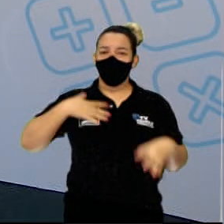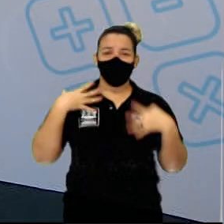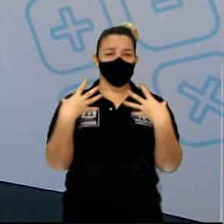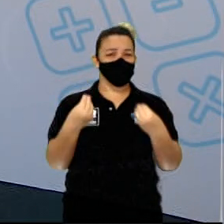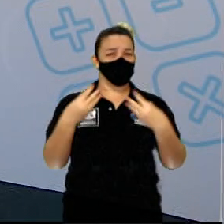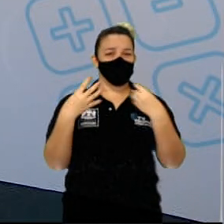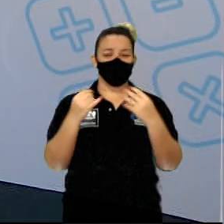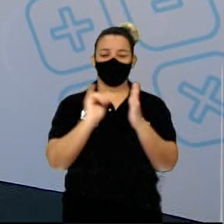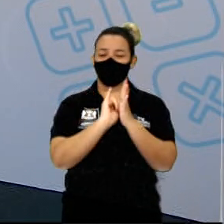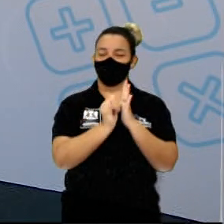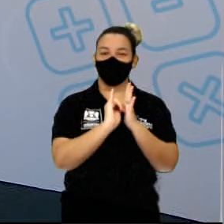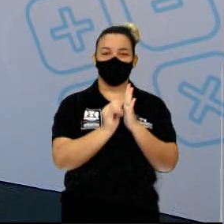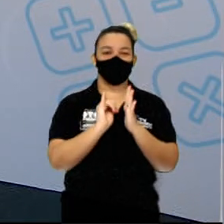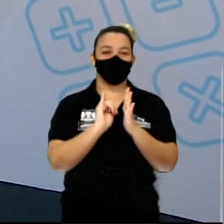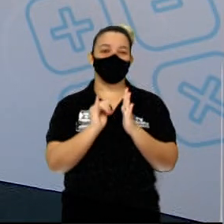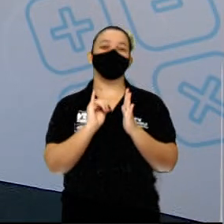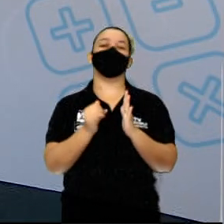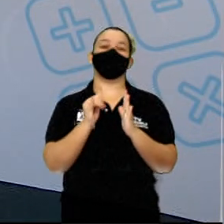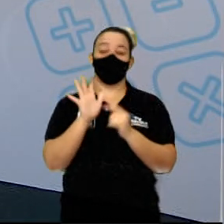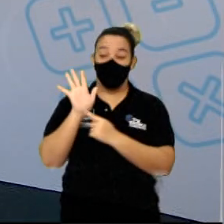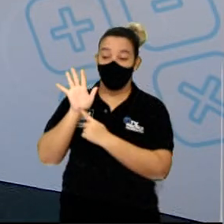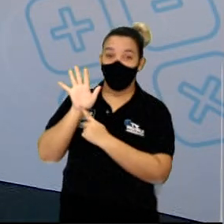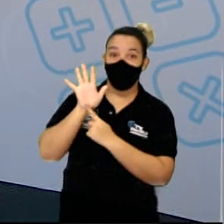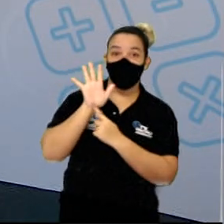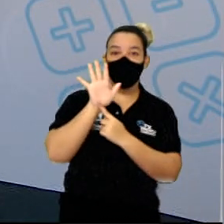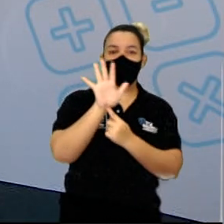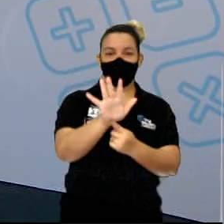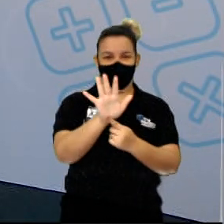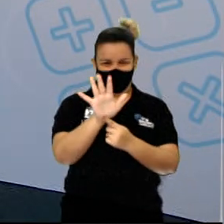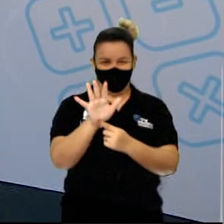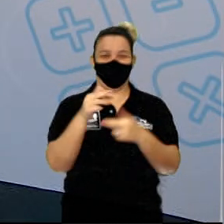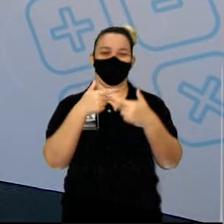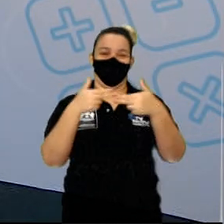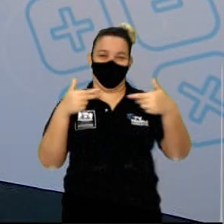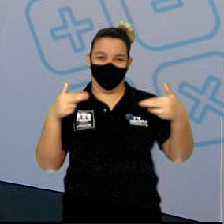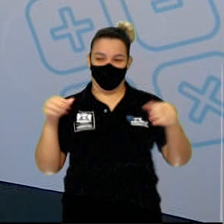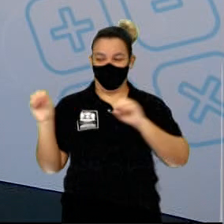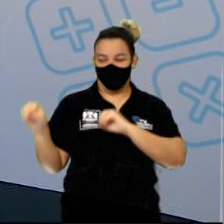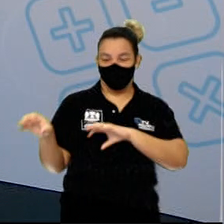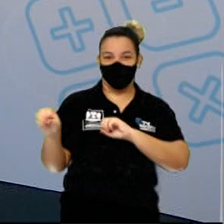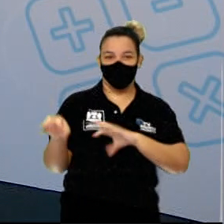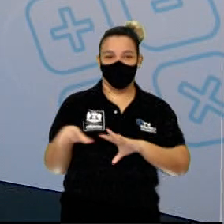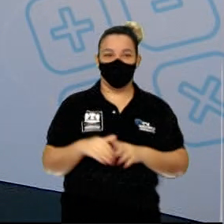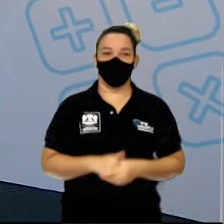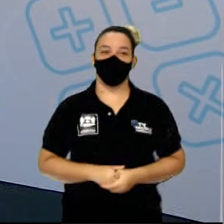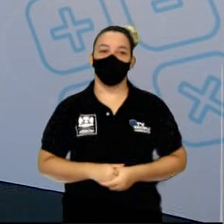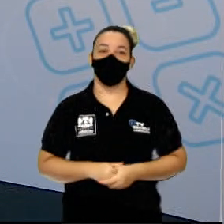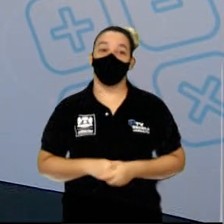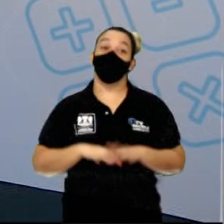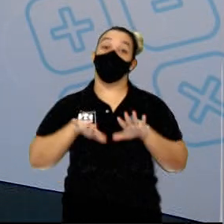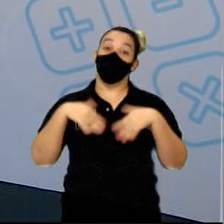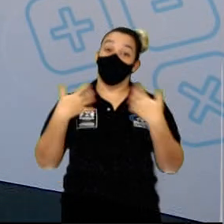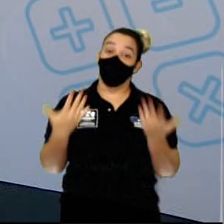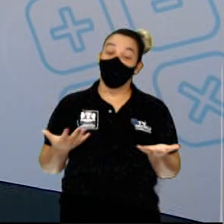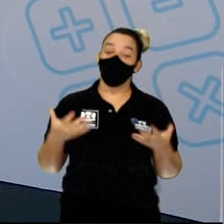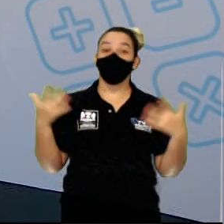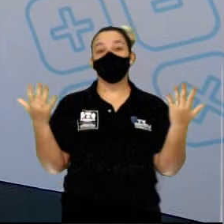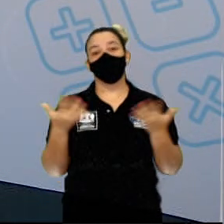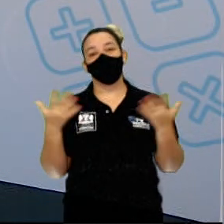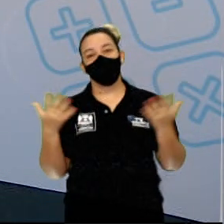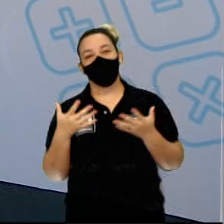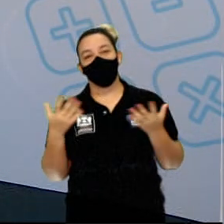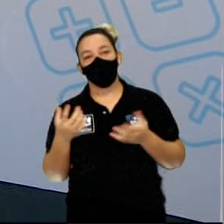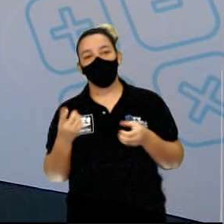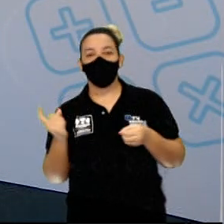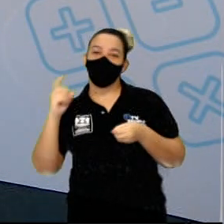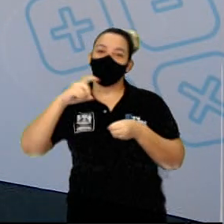elas sempre são apresentadas aí nessas revistas educacionais. Bom, agora vamos voltar